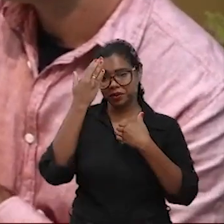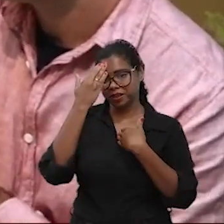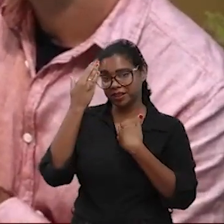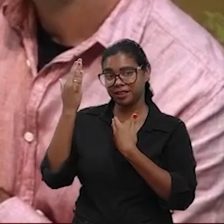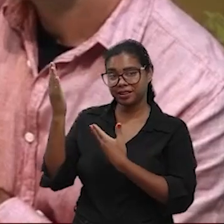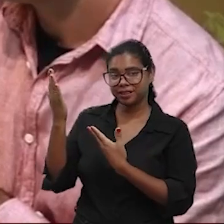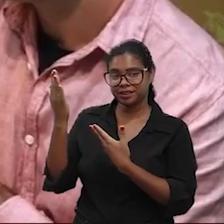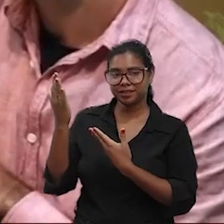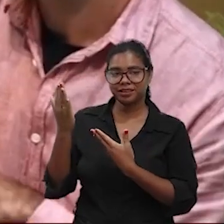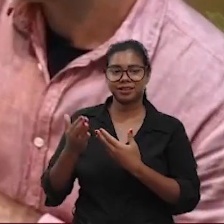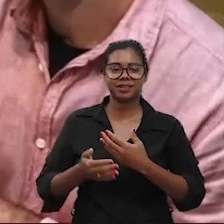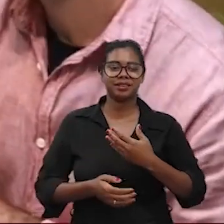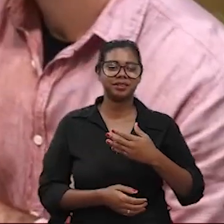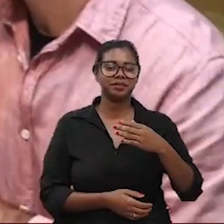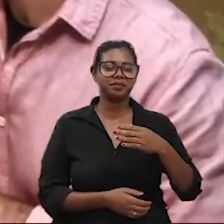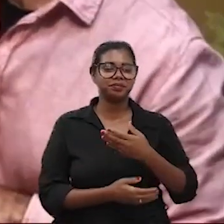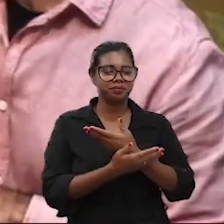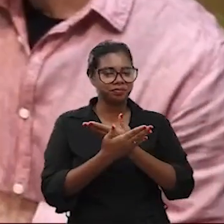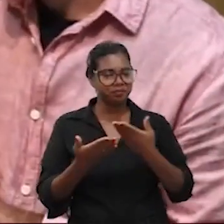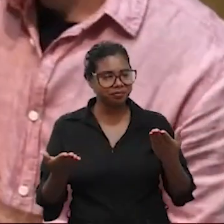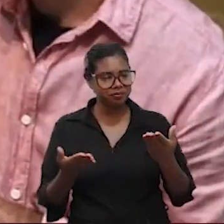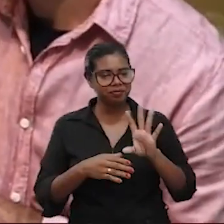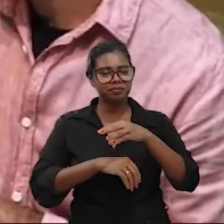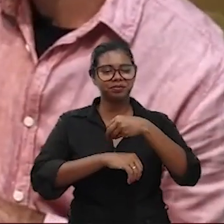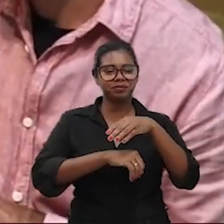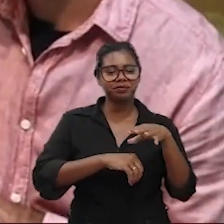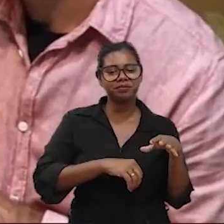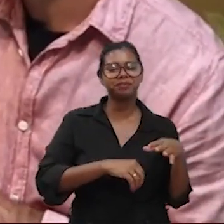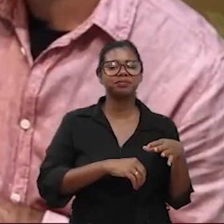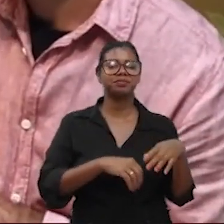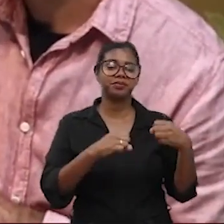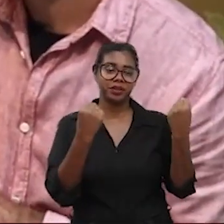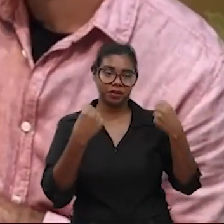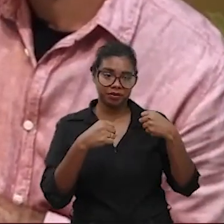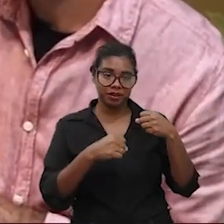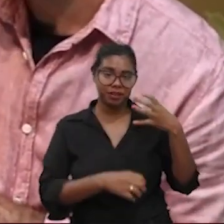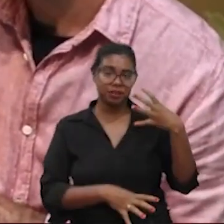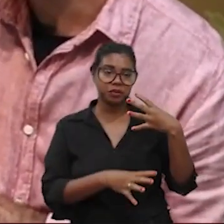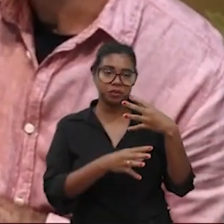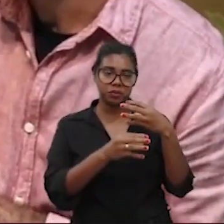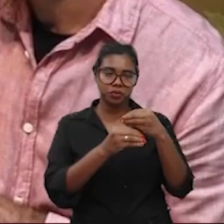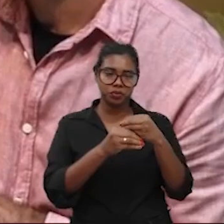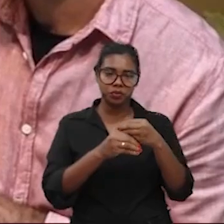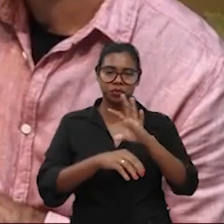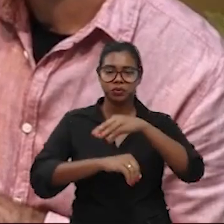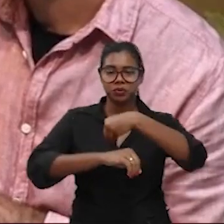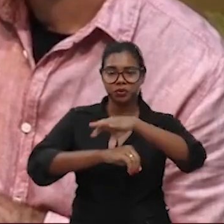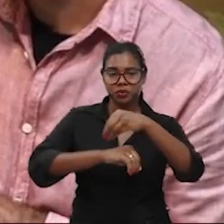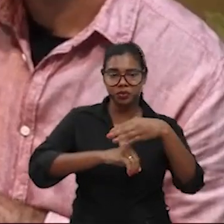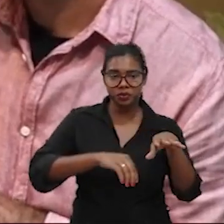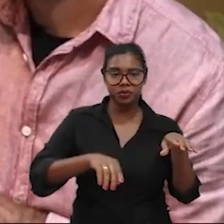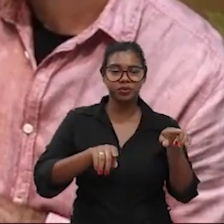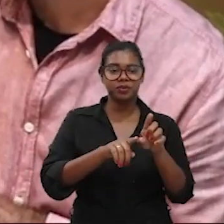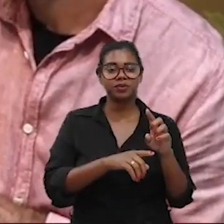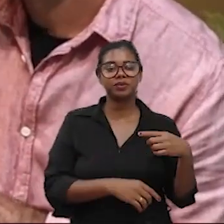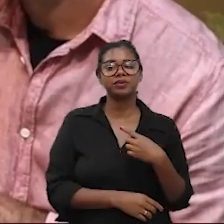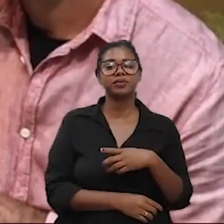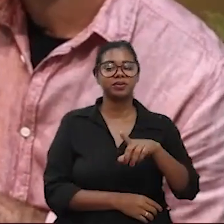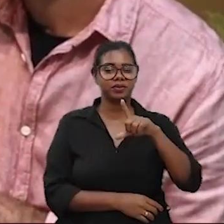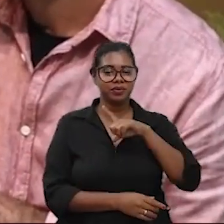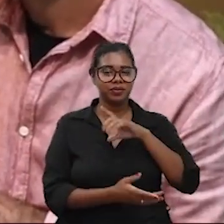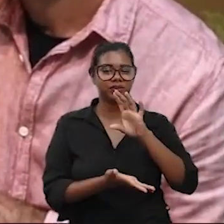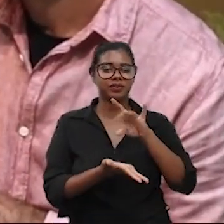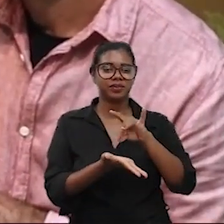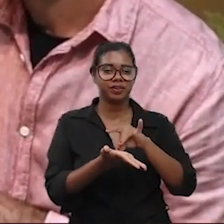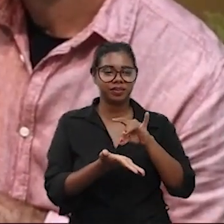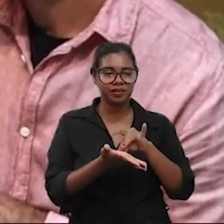Estou também sempre à disposição, no que puder aí construir, colaborar e fazer com que a gente tenha, né,